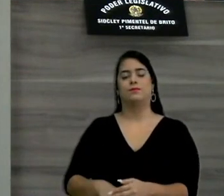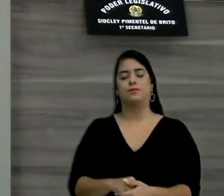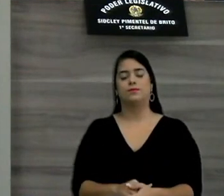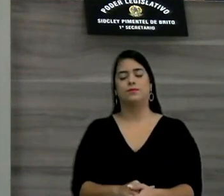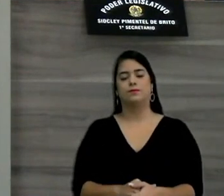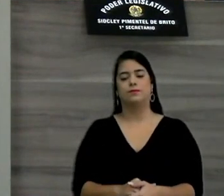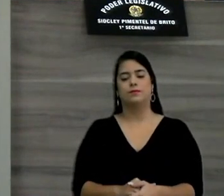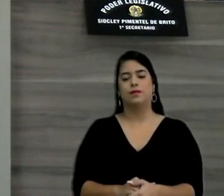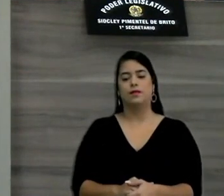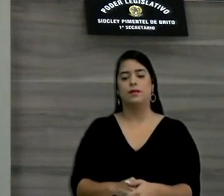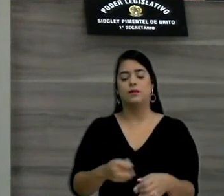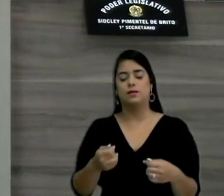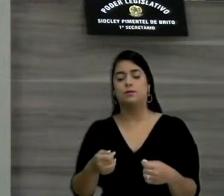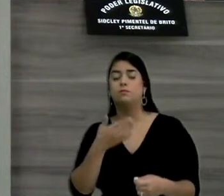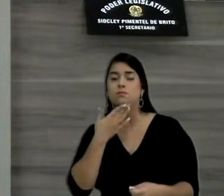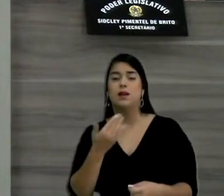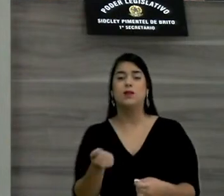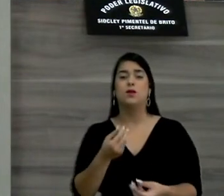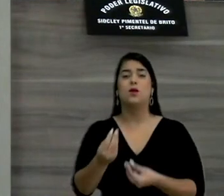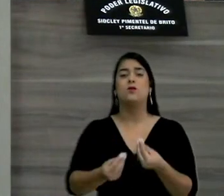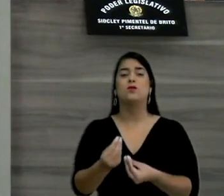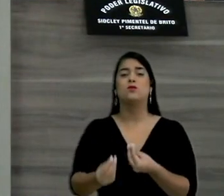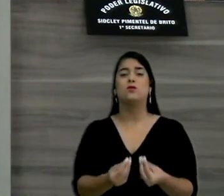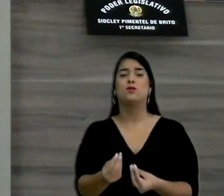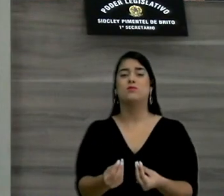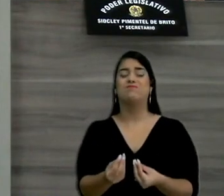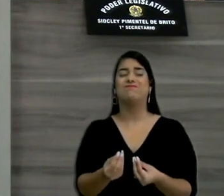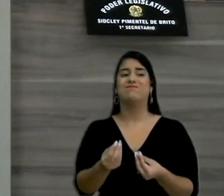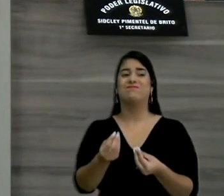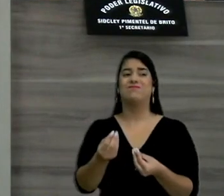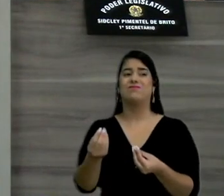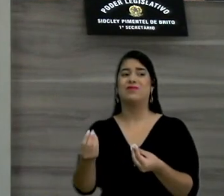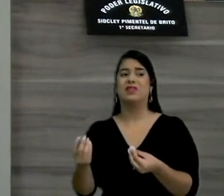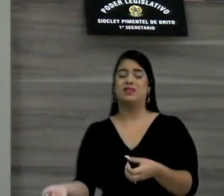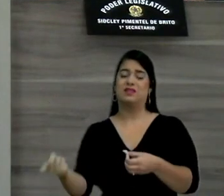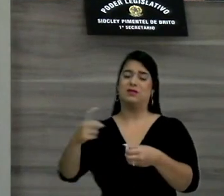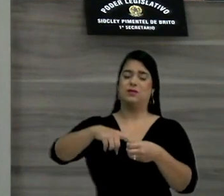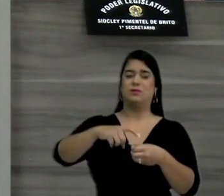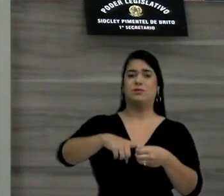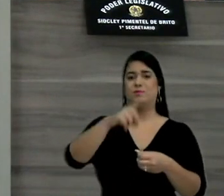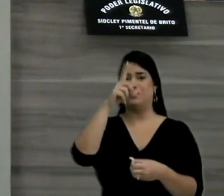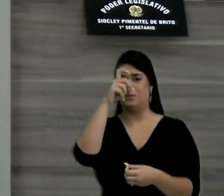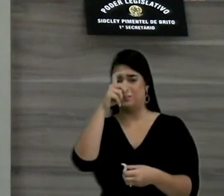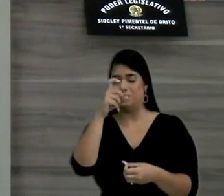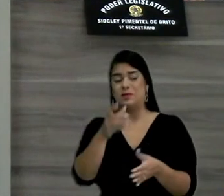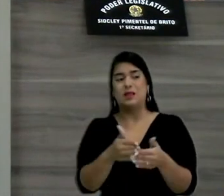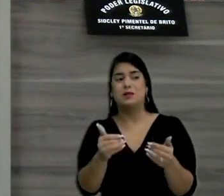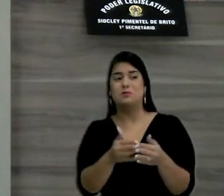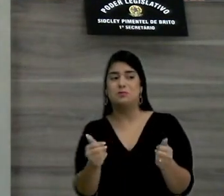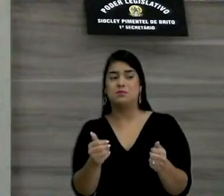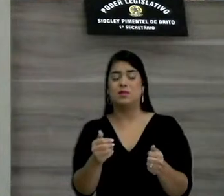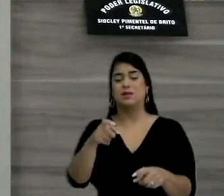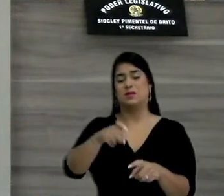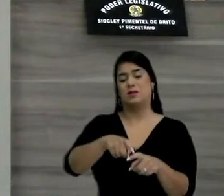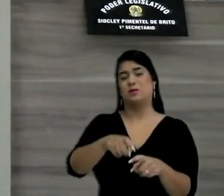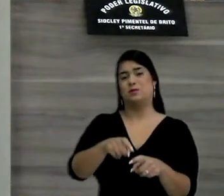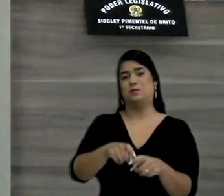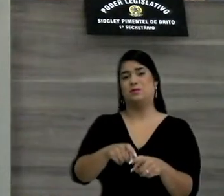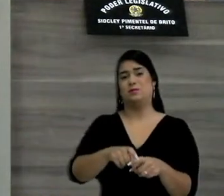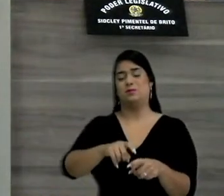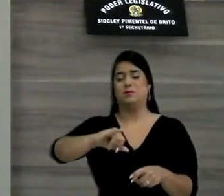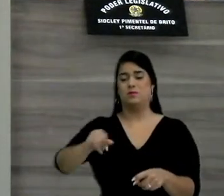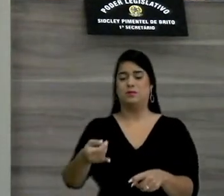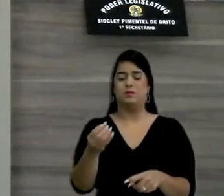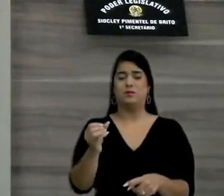domiciliar em regime de home k de alta complexidade desta feita apelamos ao Dr Jorge Dantas que proceda com os trampos